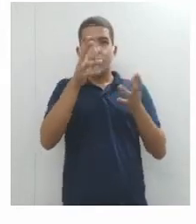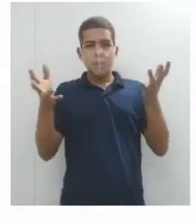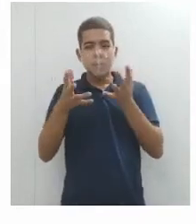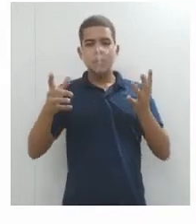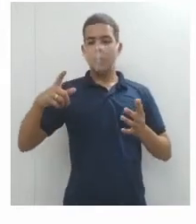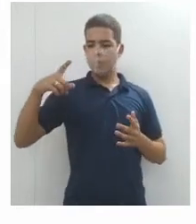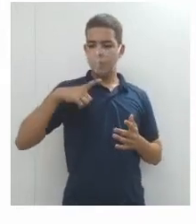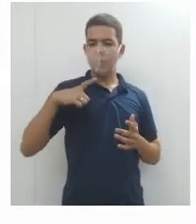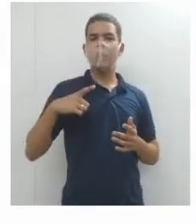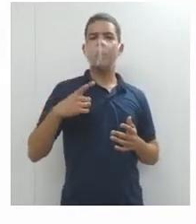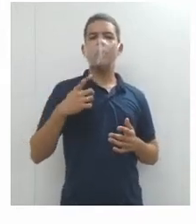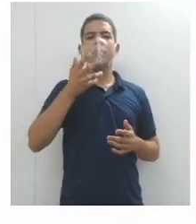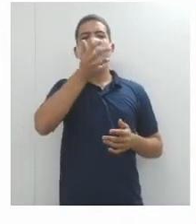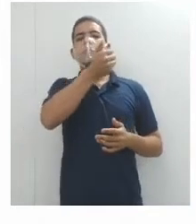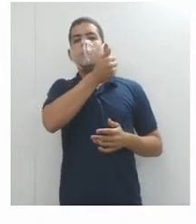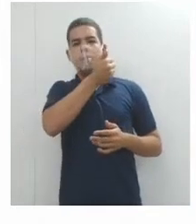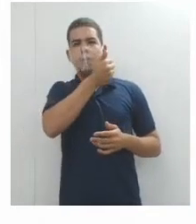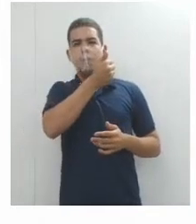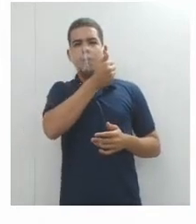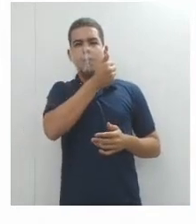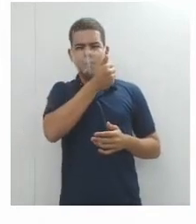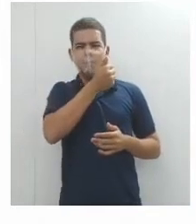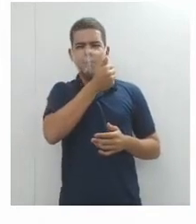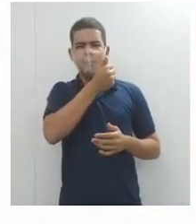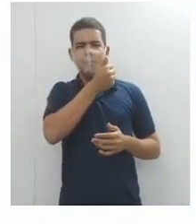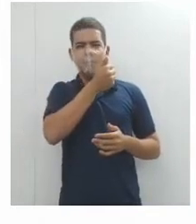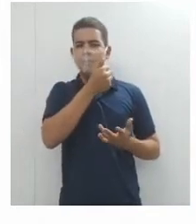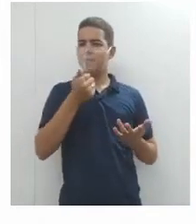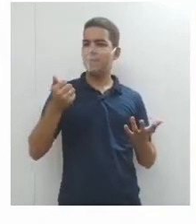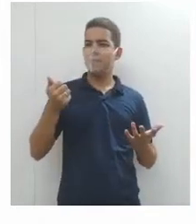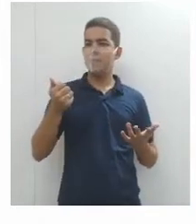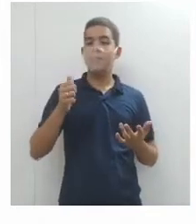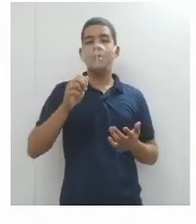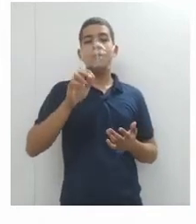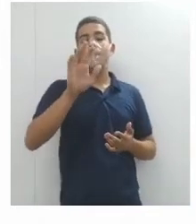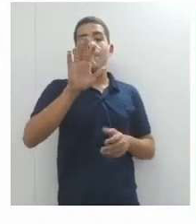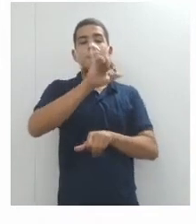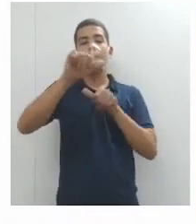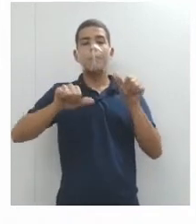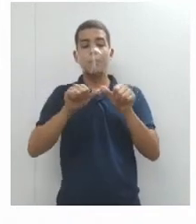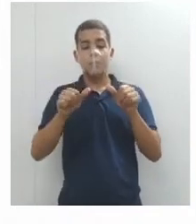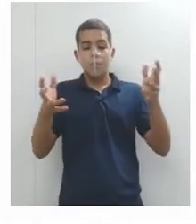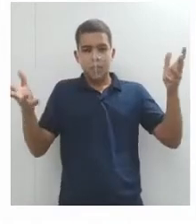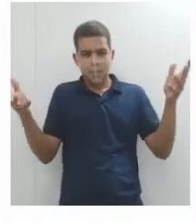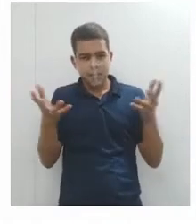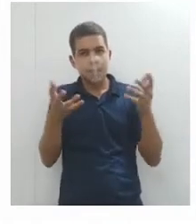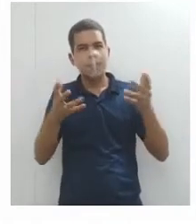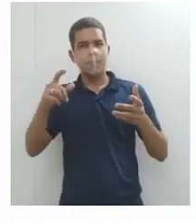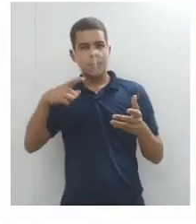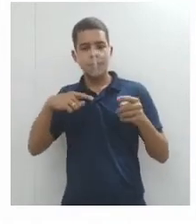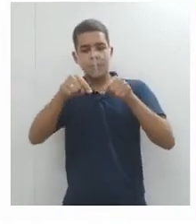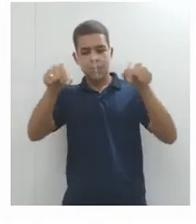entender. Mas quando eu digo, mas agora já está no seu quarto são e salvo,